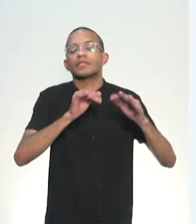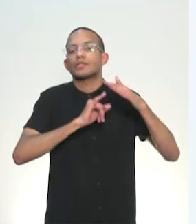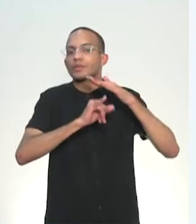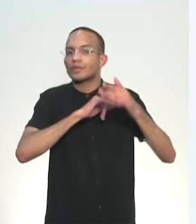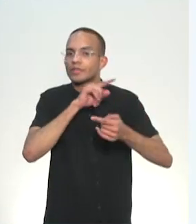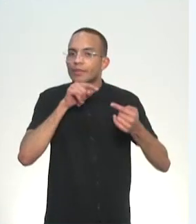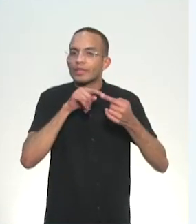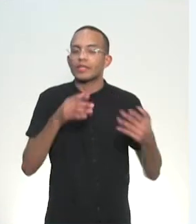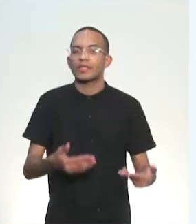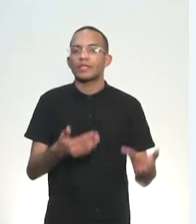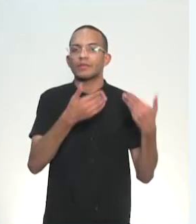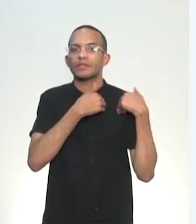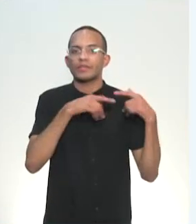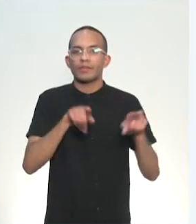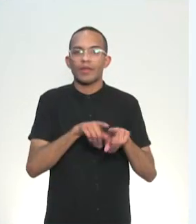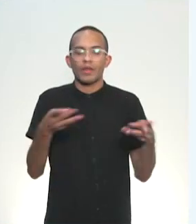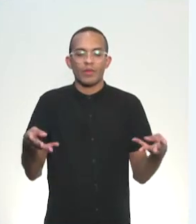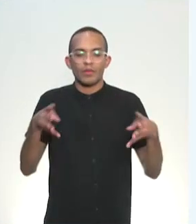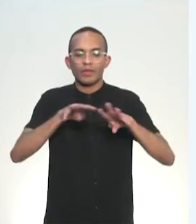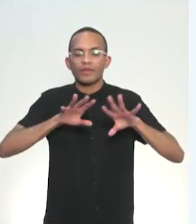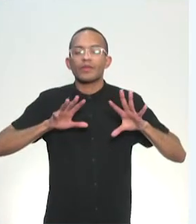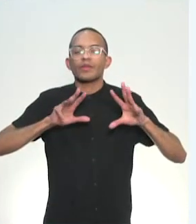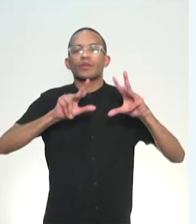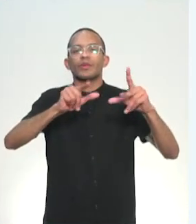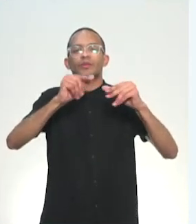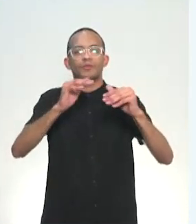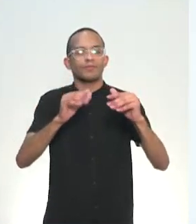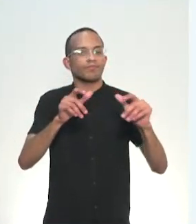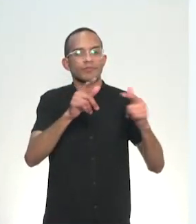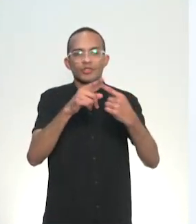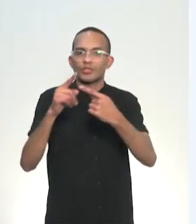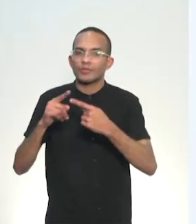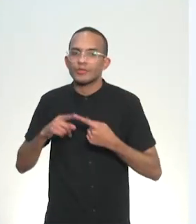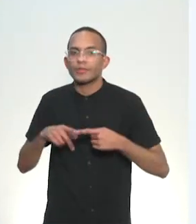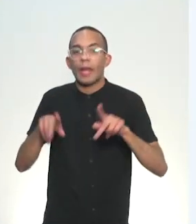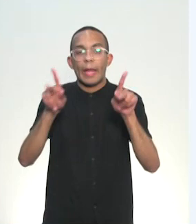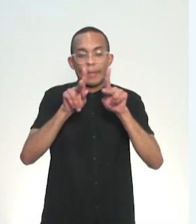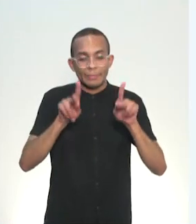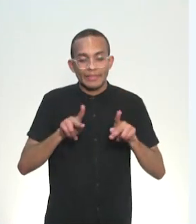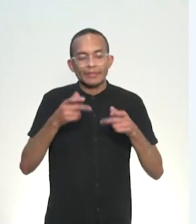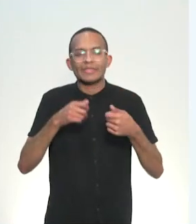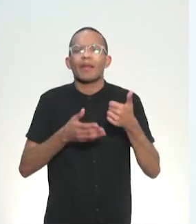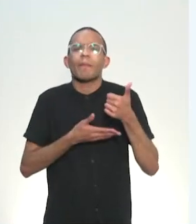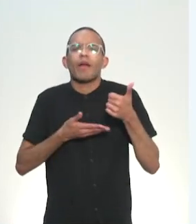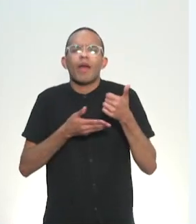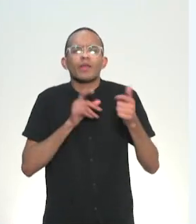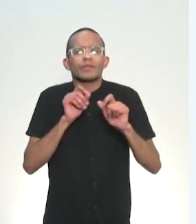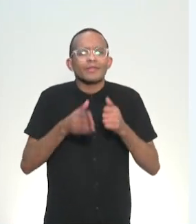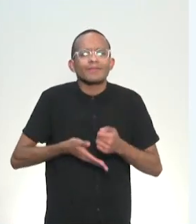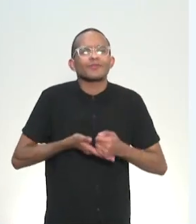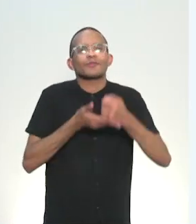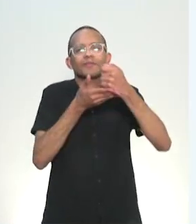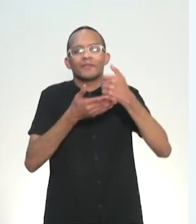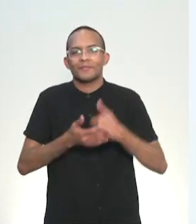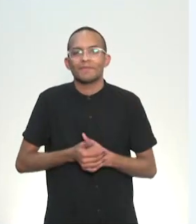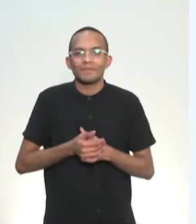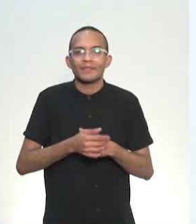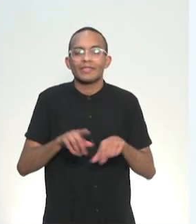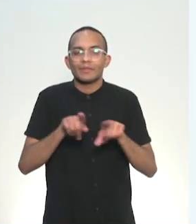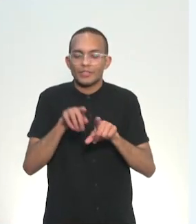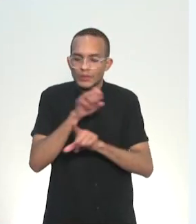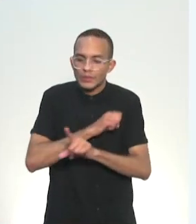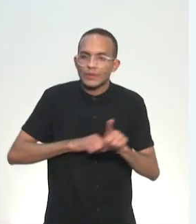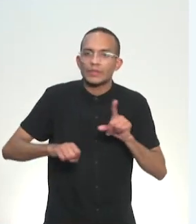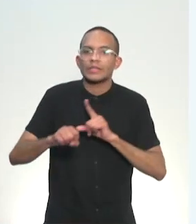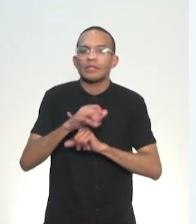eficazes, responsáveis e inclusivas em todos os níveis. A paz é um requisito básico para a sustentabilidade. Em